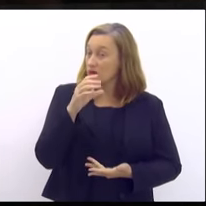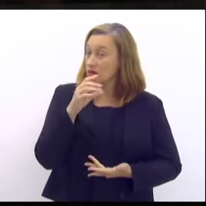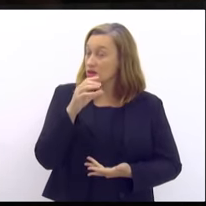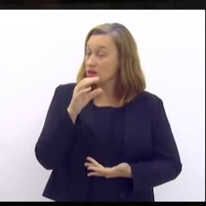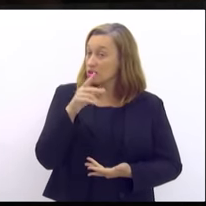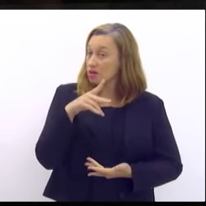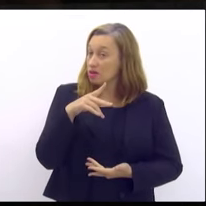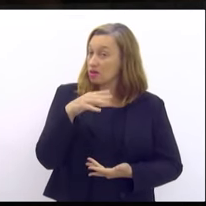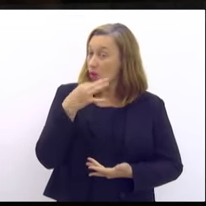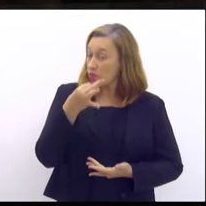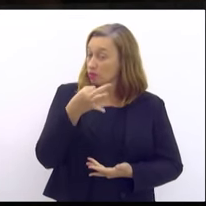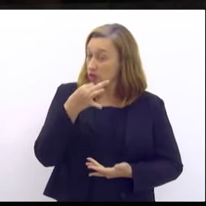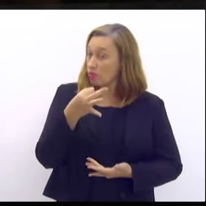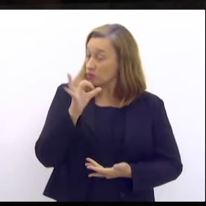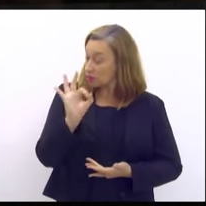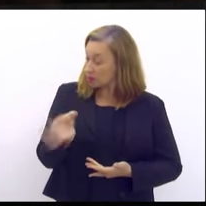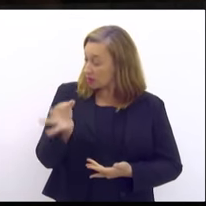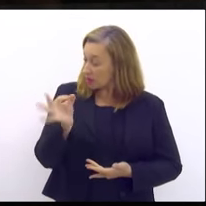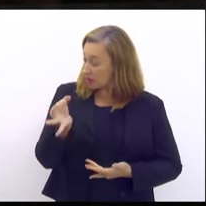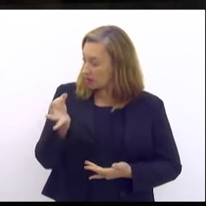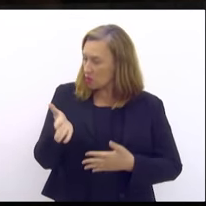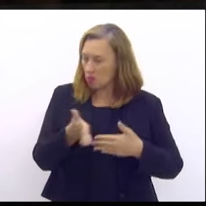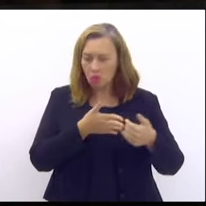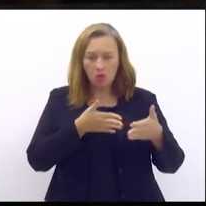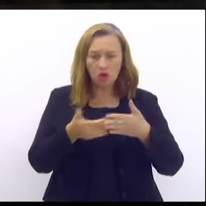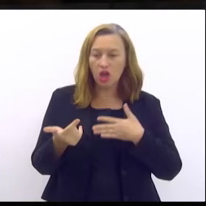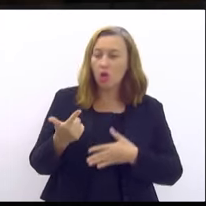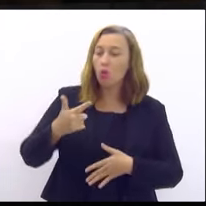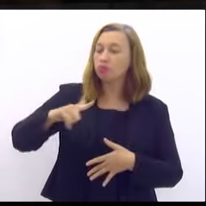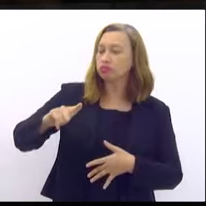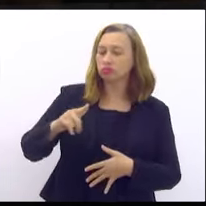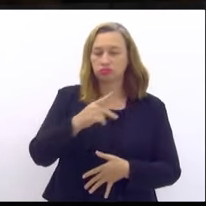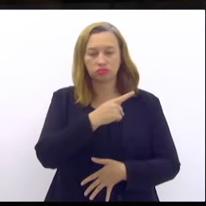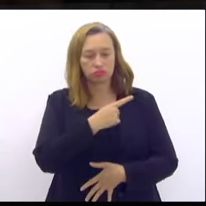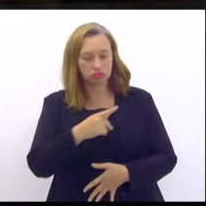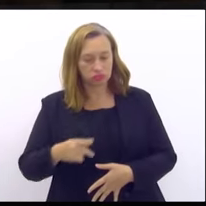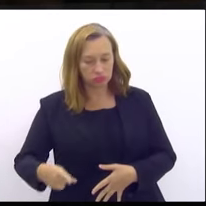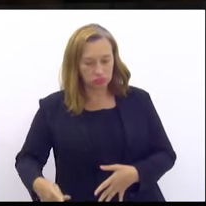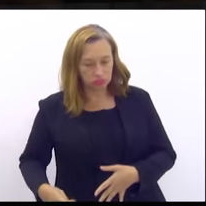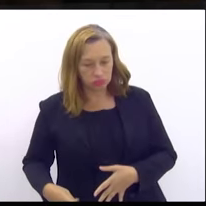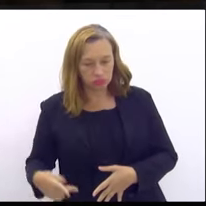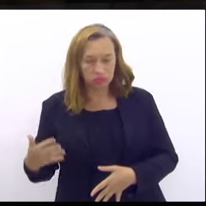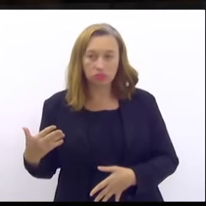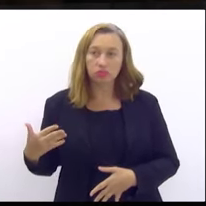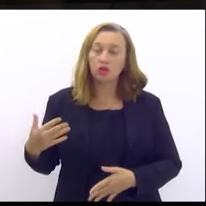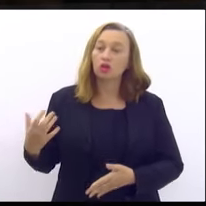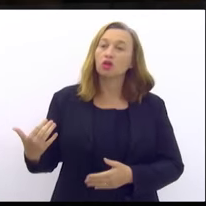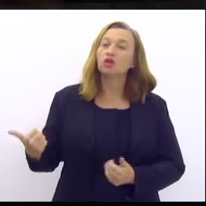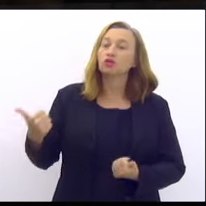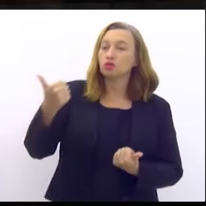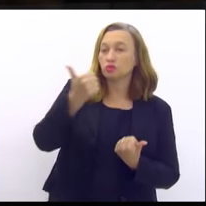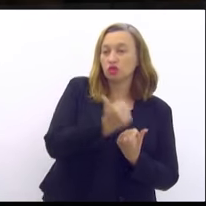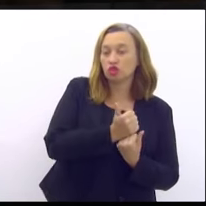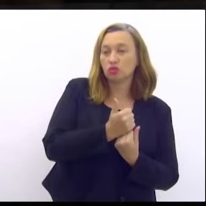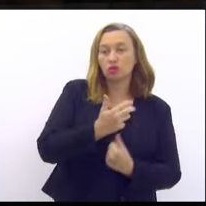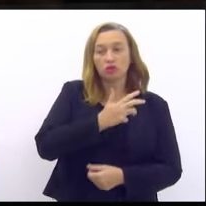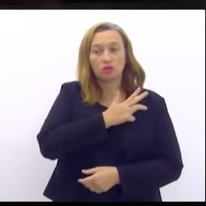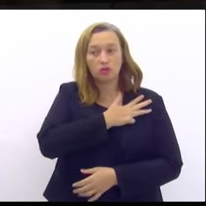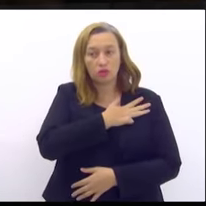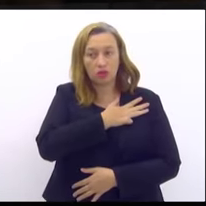razão n qualquer outro presidente que venha substituir o presidente